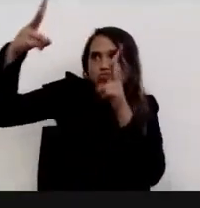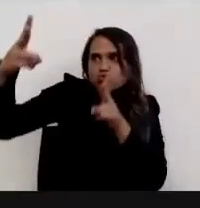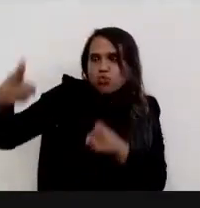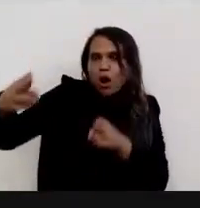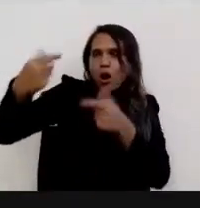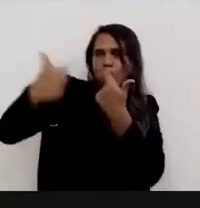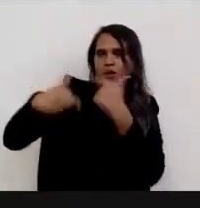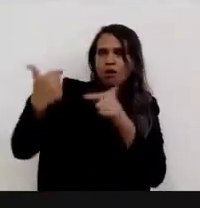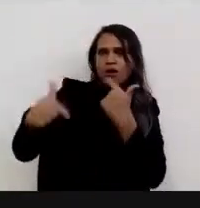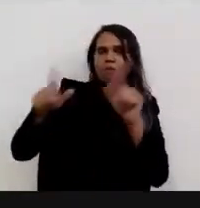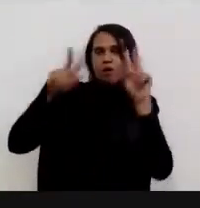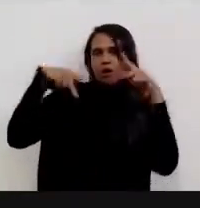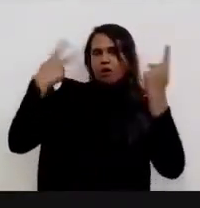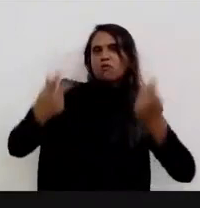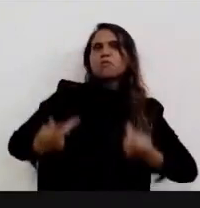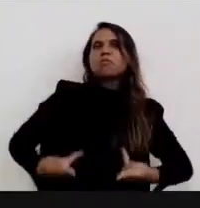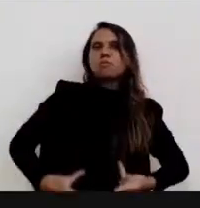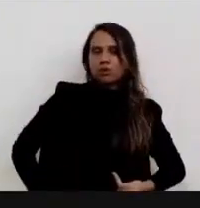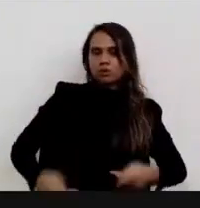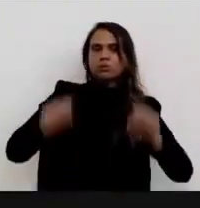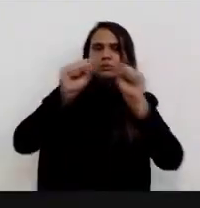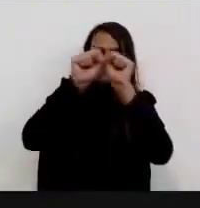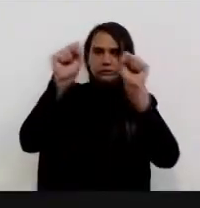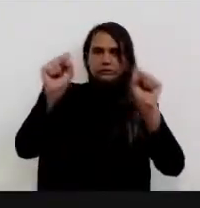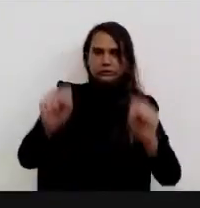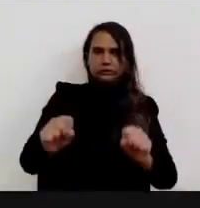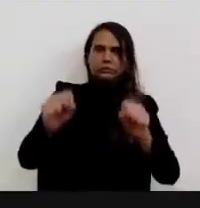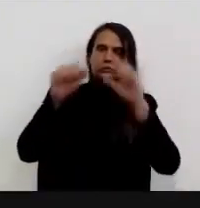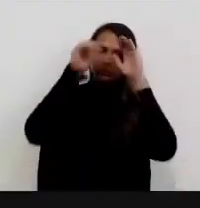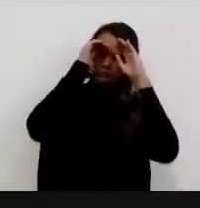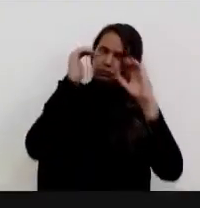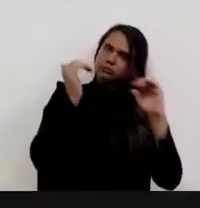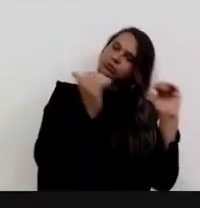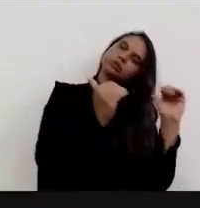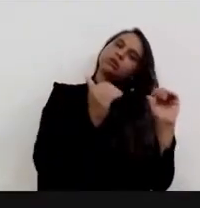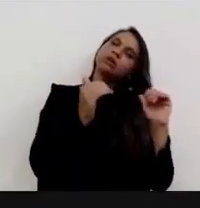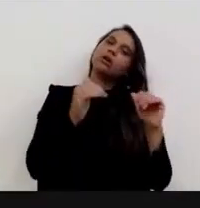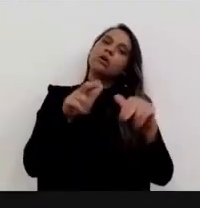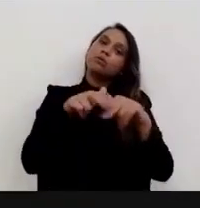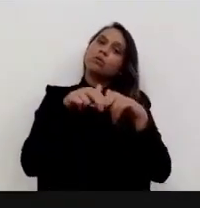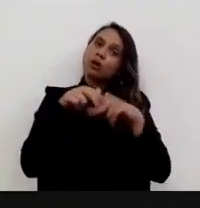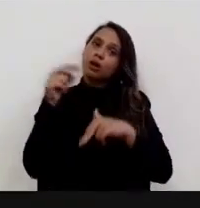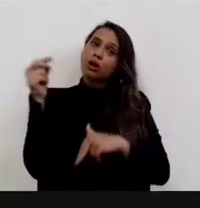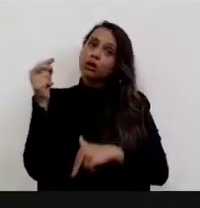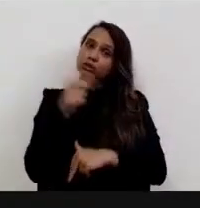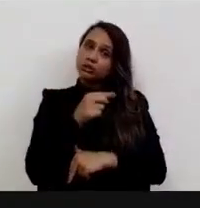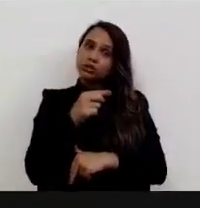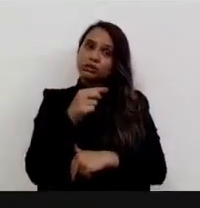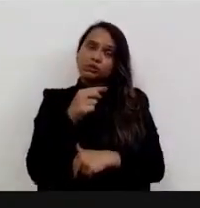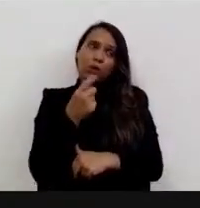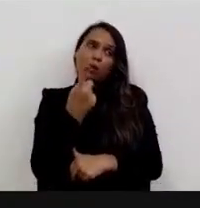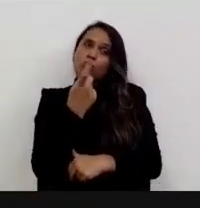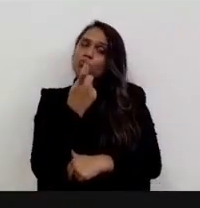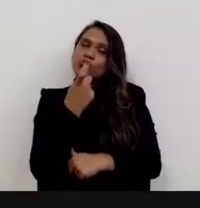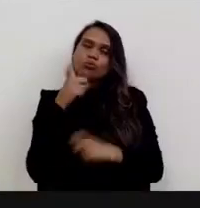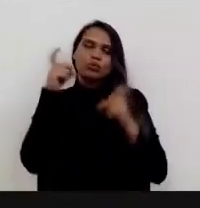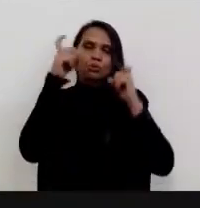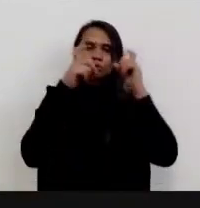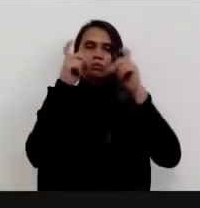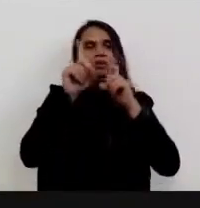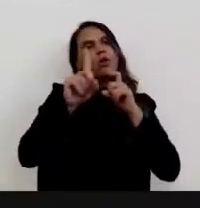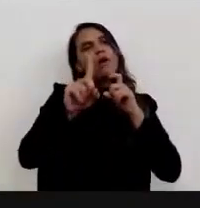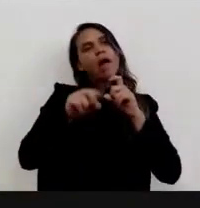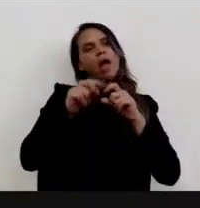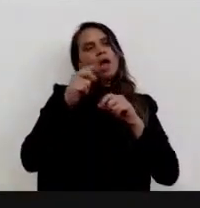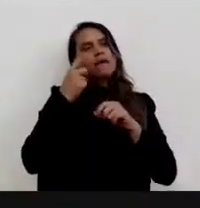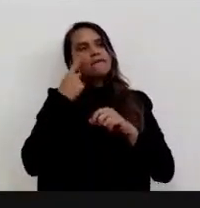manuais nos sistemas web ou sites. Com a automação, nossa única preocupação será determinar as entradas e analisar